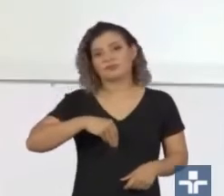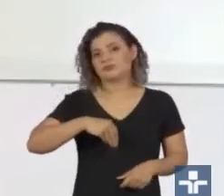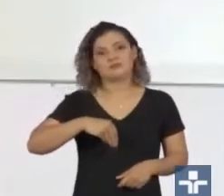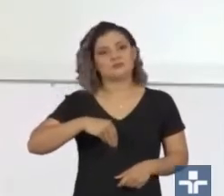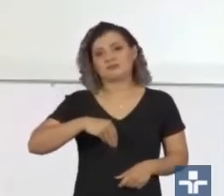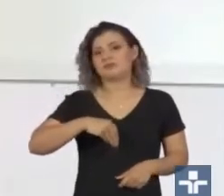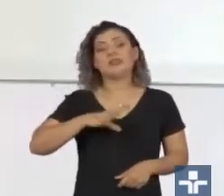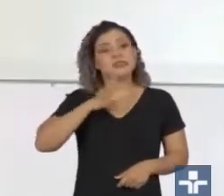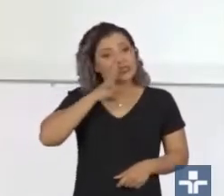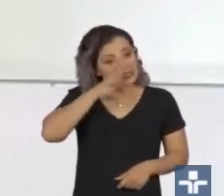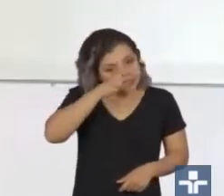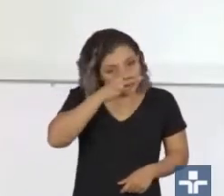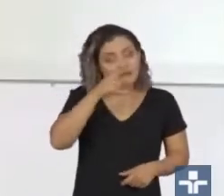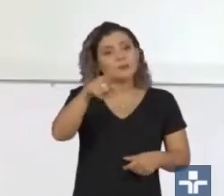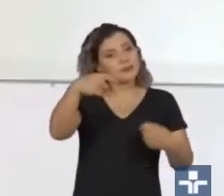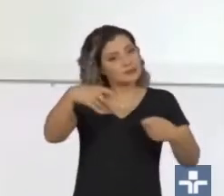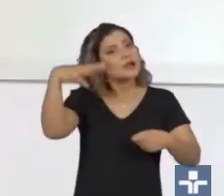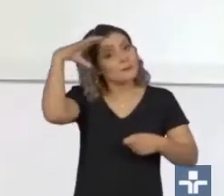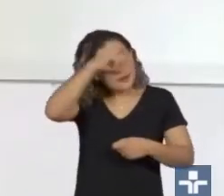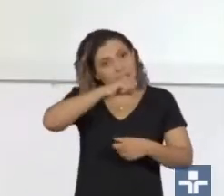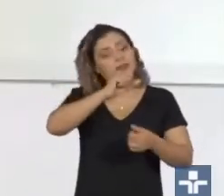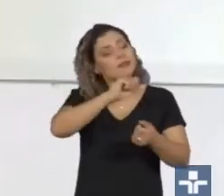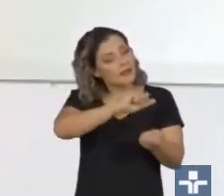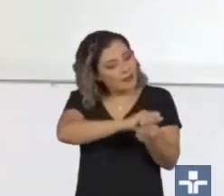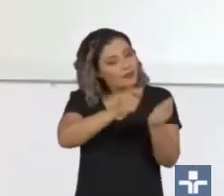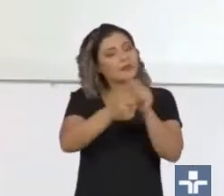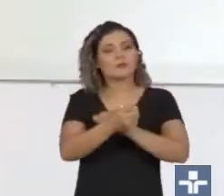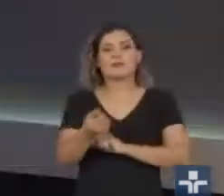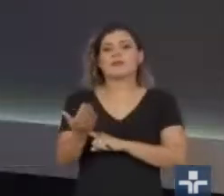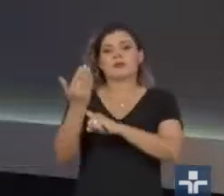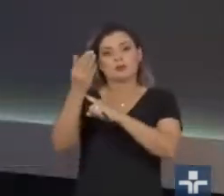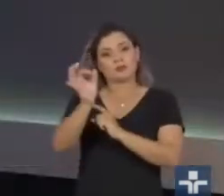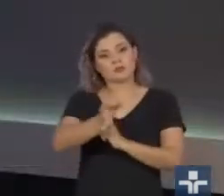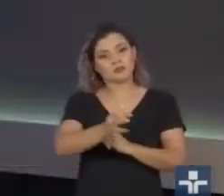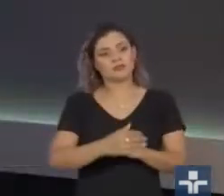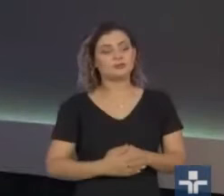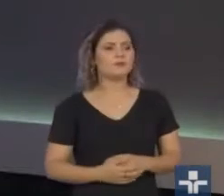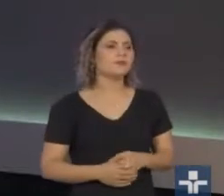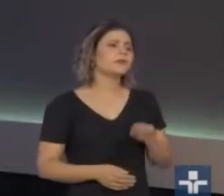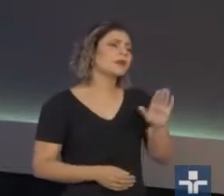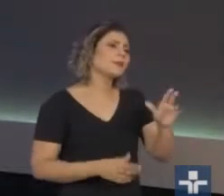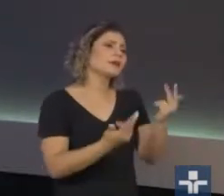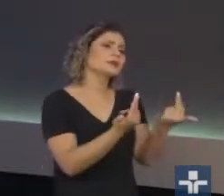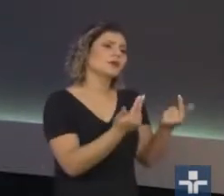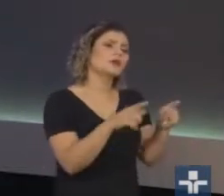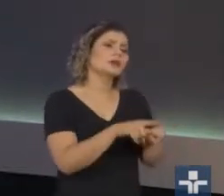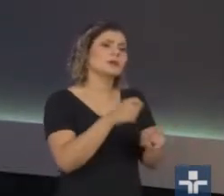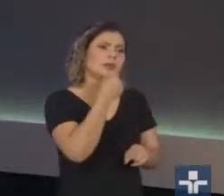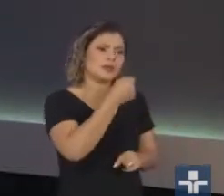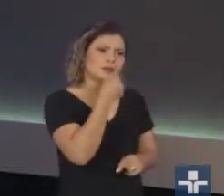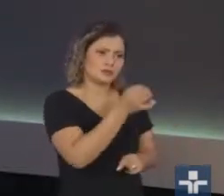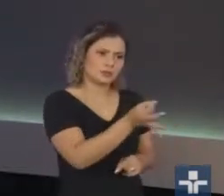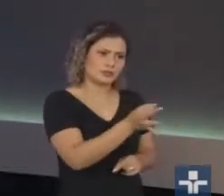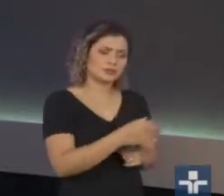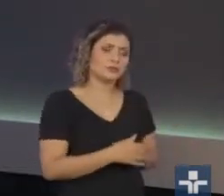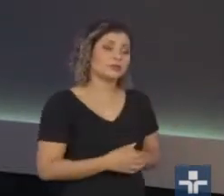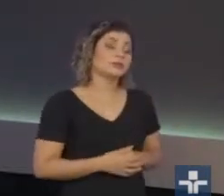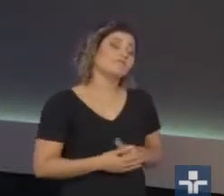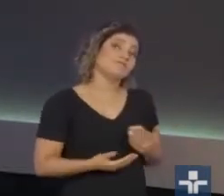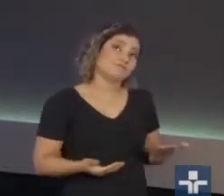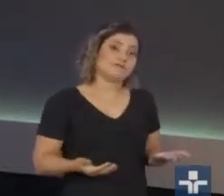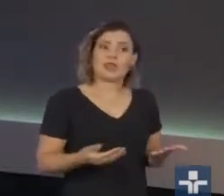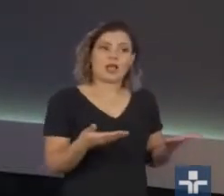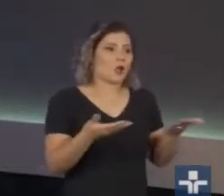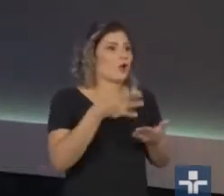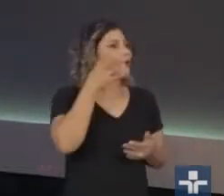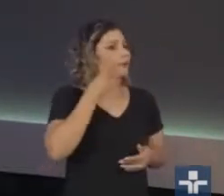mais para resistir, vai ter que se aprimorar nesse sentido. E o mesmo vale para as entrevistas, né? Que não são